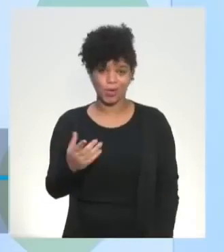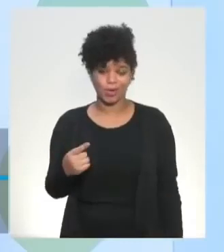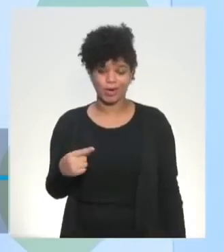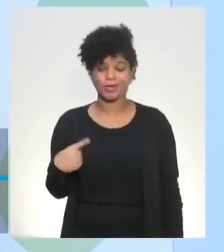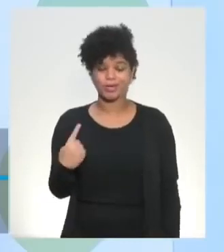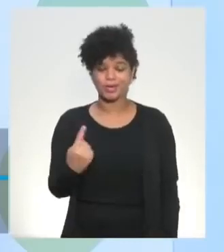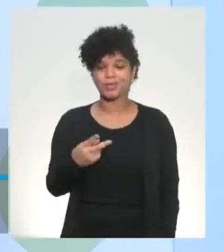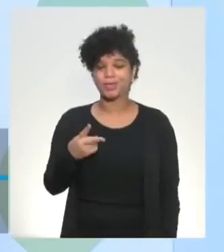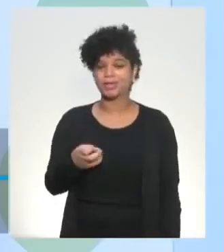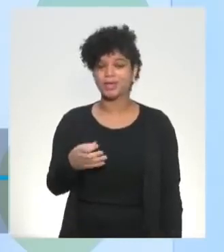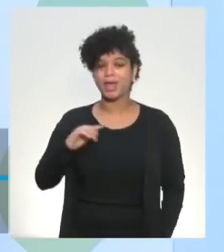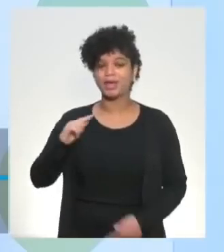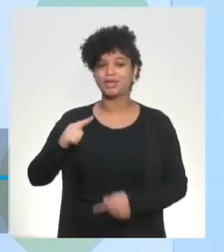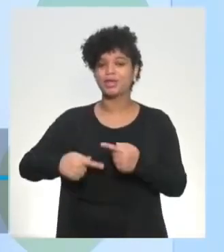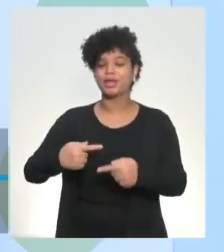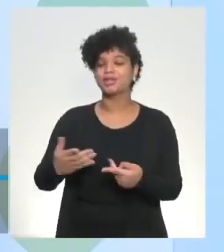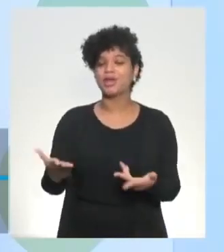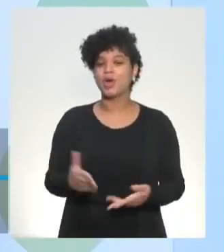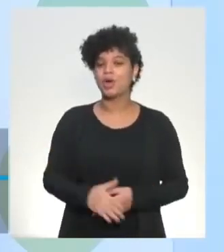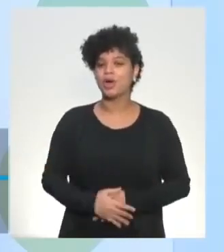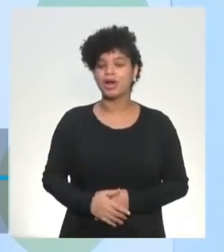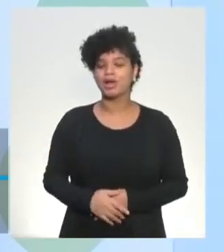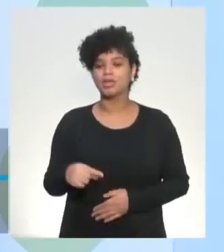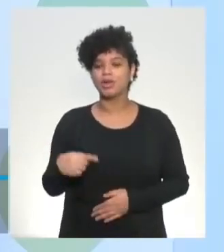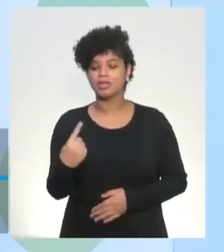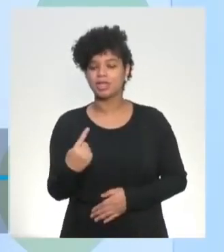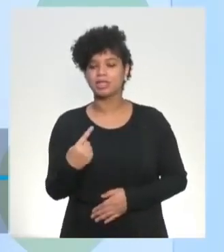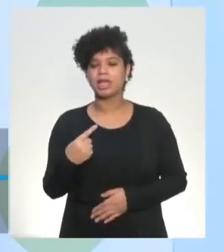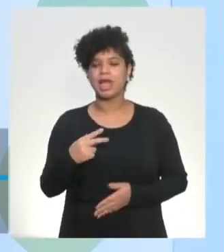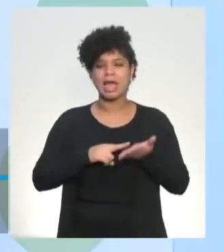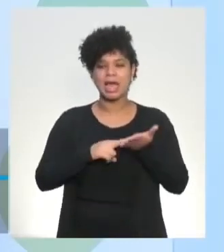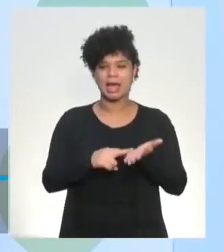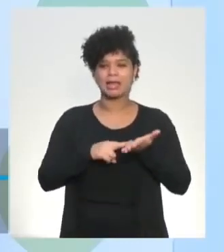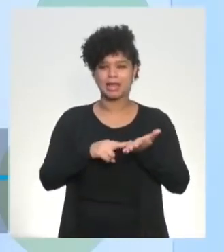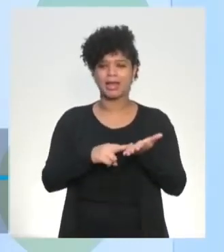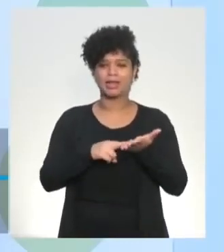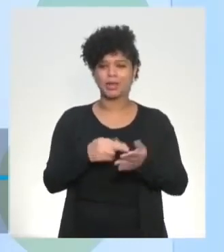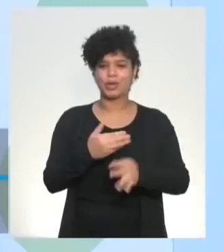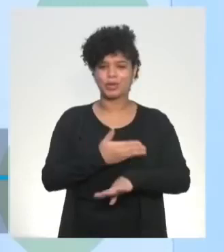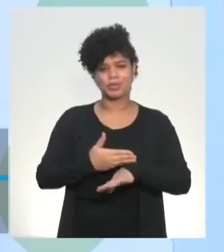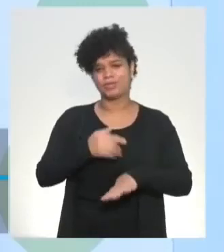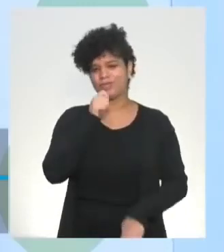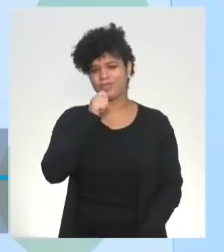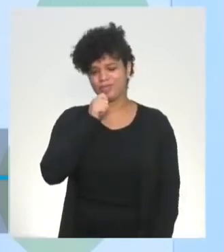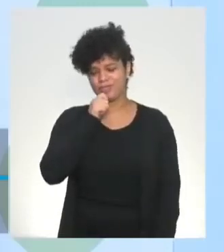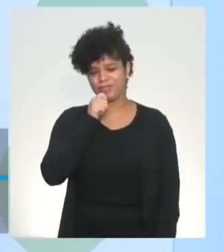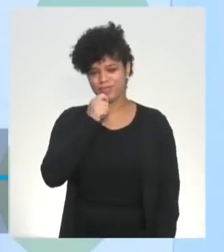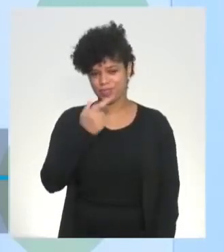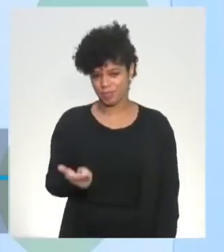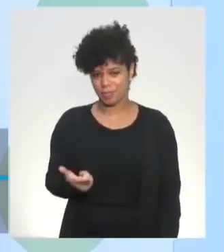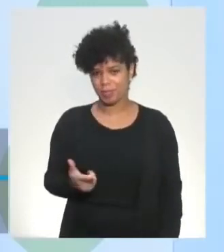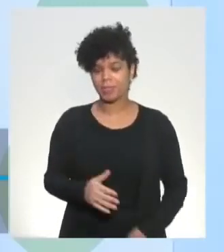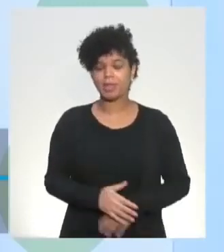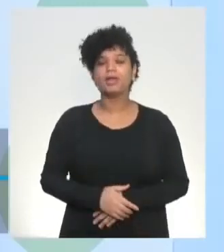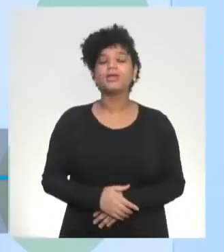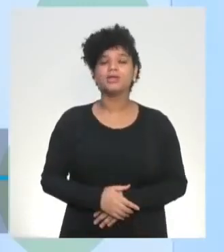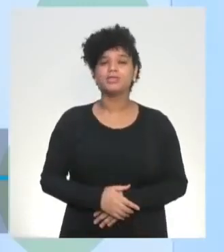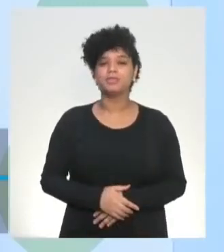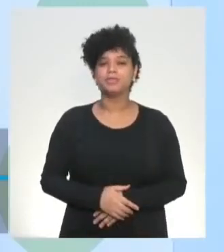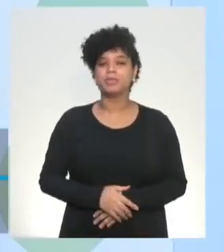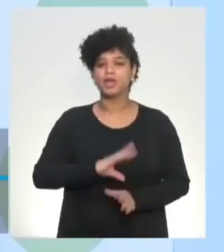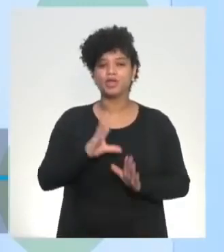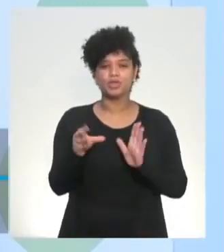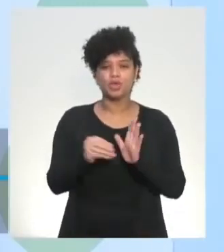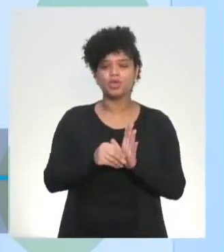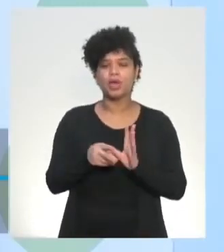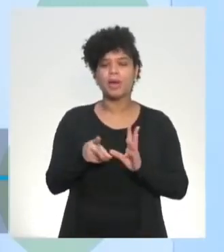dessa geração, a carta é muito pouco usada. Então, a gente vai trabalhar sobre isso, sobre a questão da carta e sobre todos os